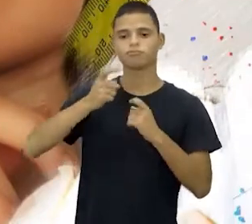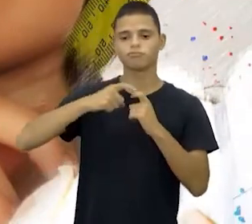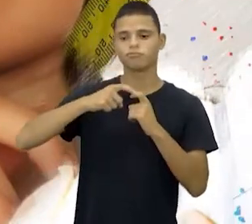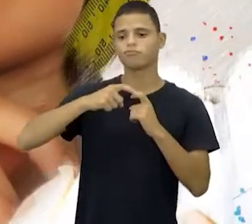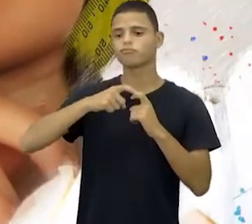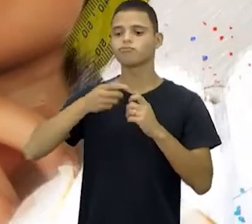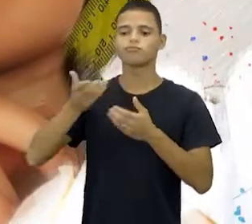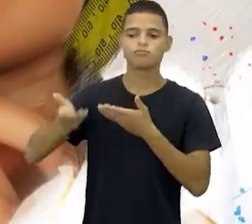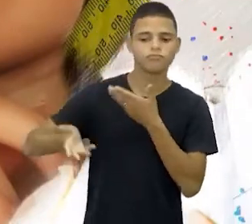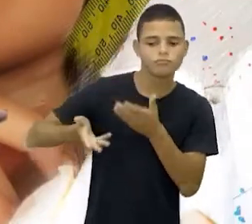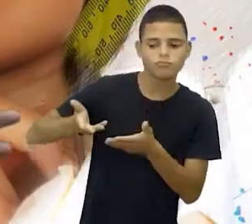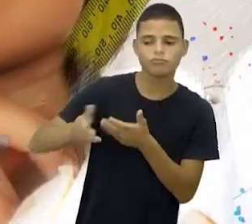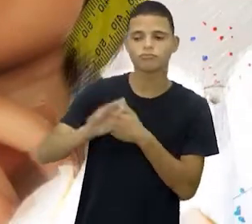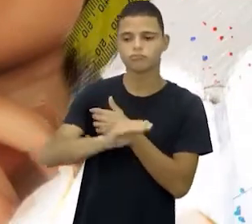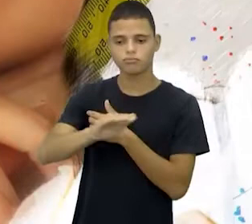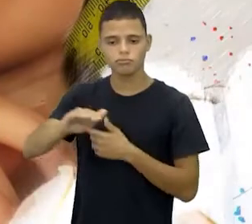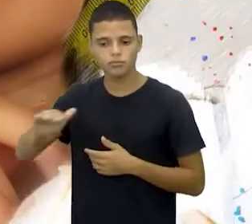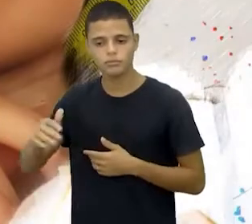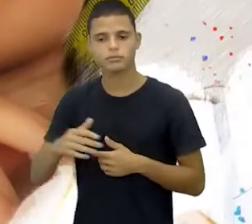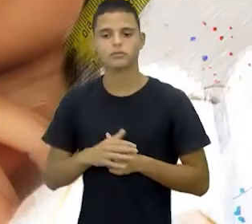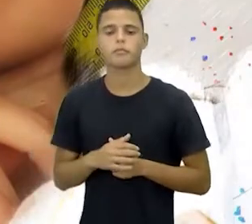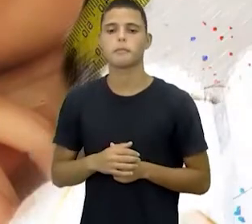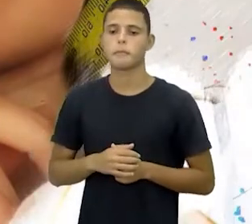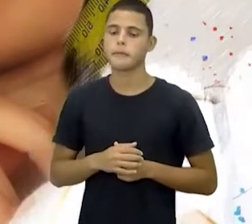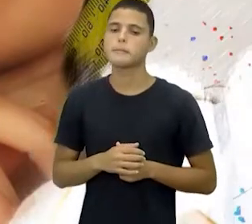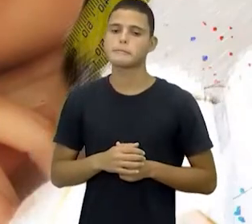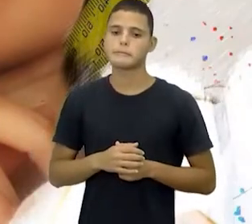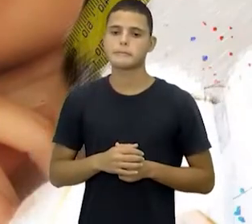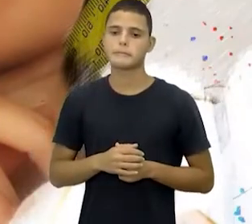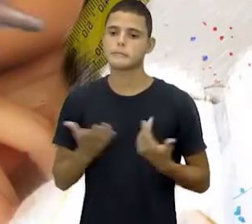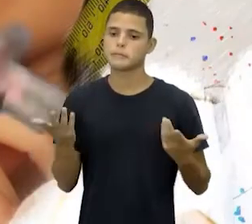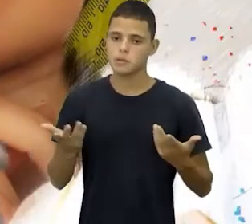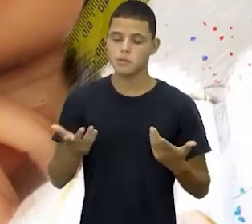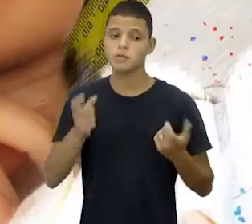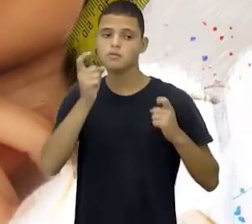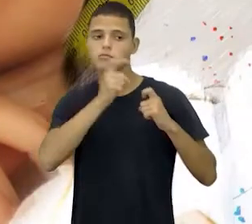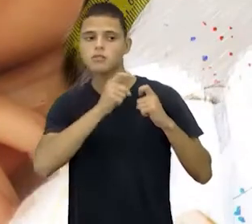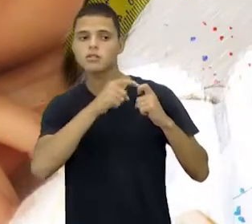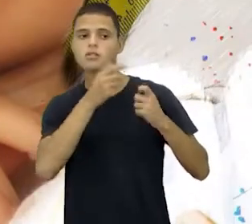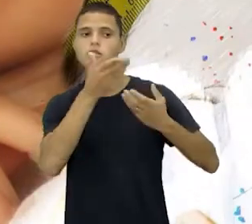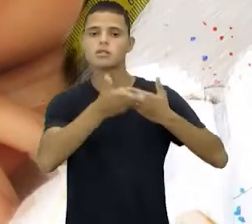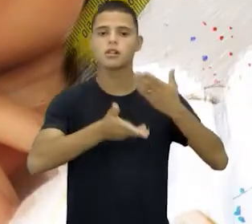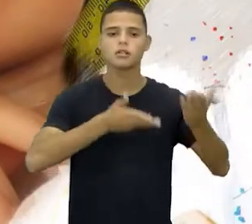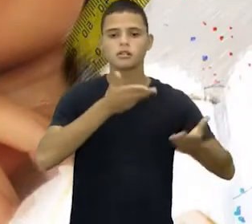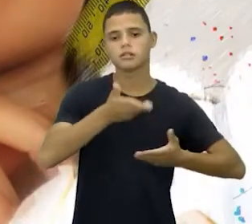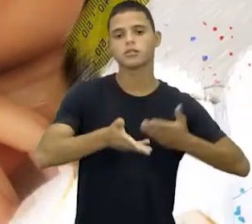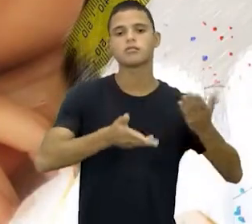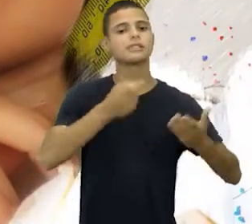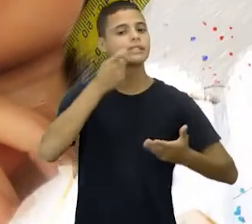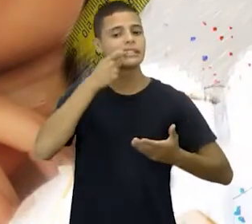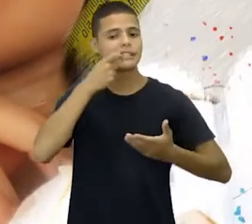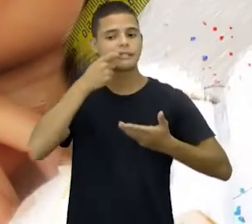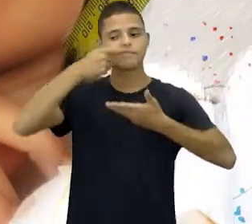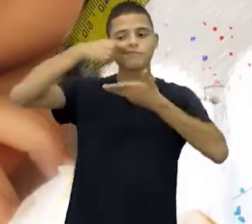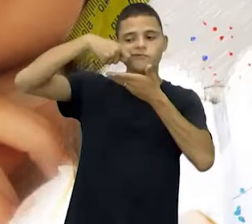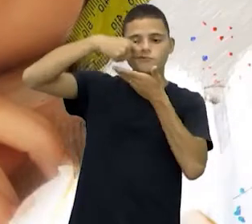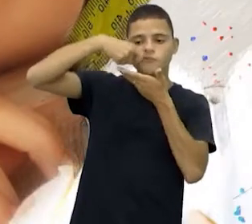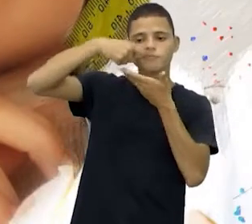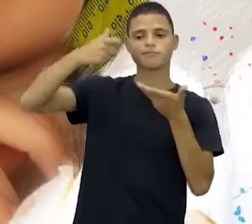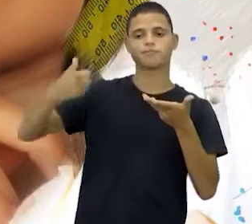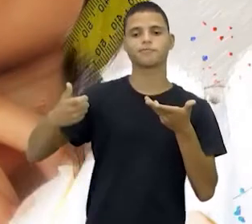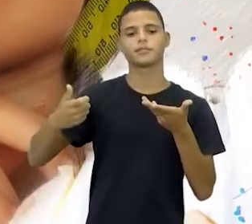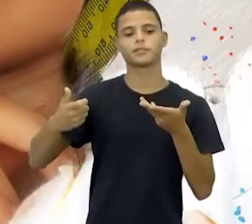público infantil. Para aquele que trabalha com odontologia, qual seria? Né? Depende também do mercado, o recorte. Pode